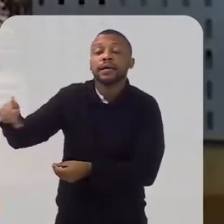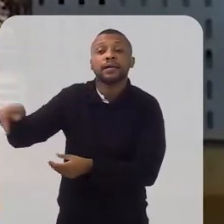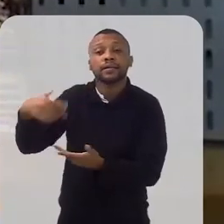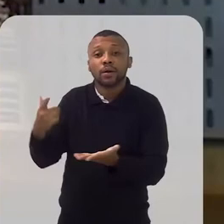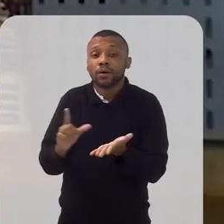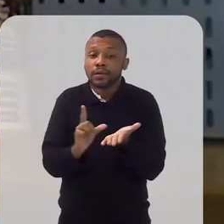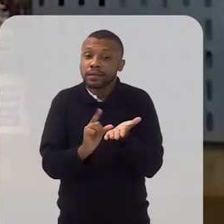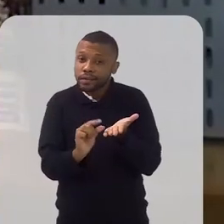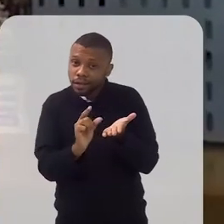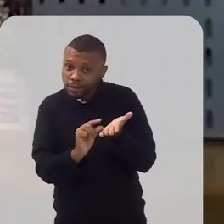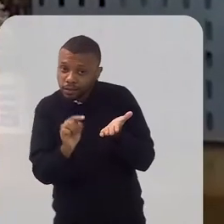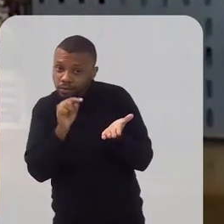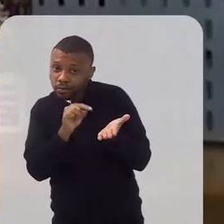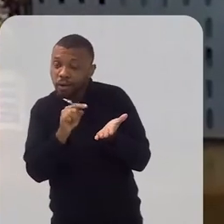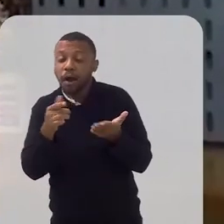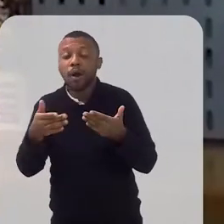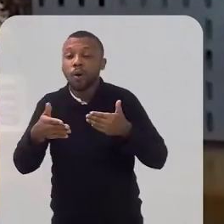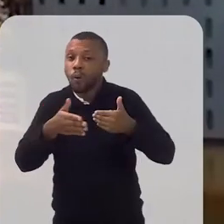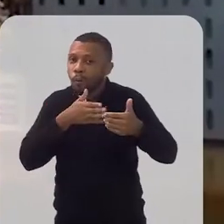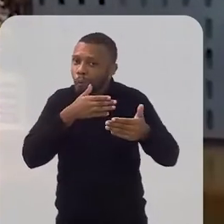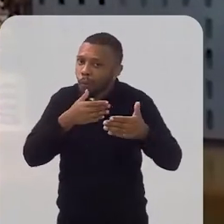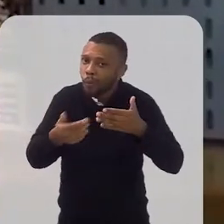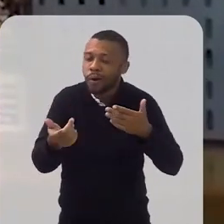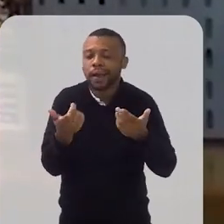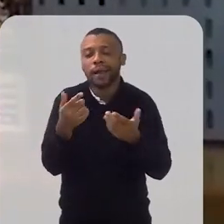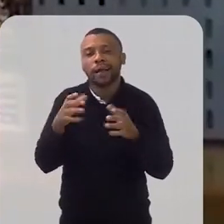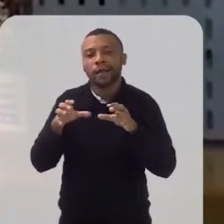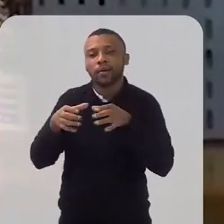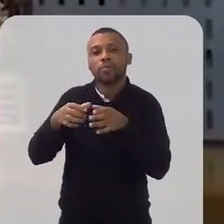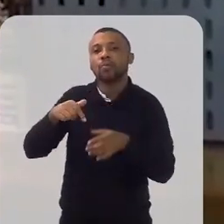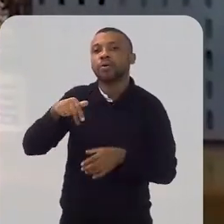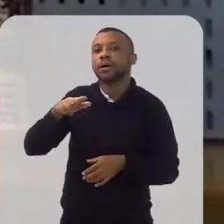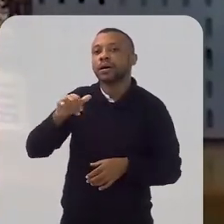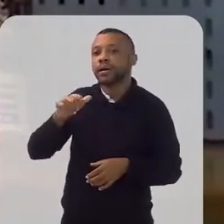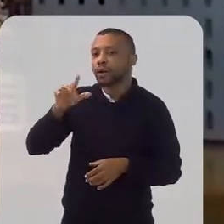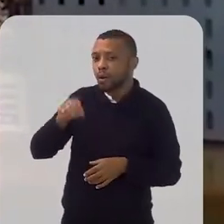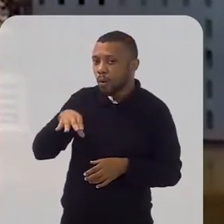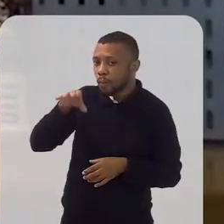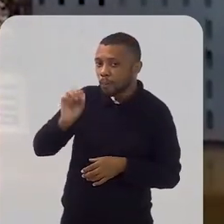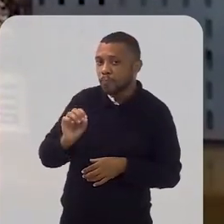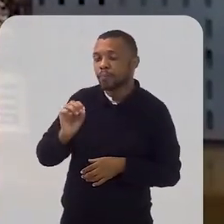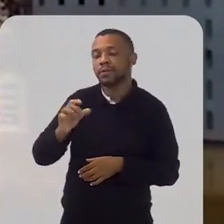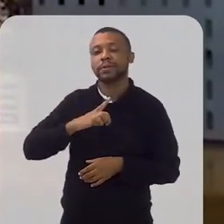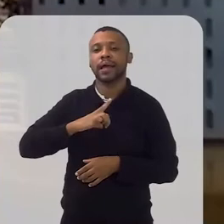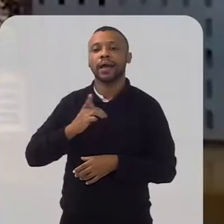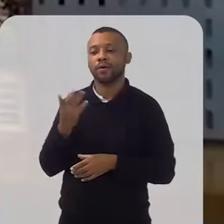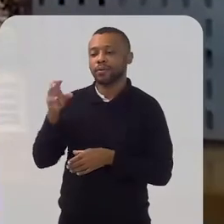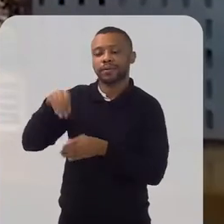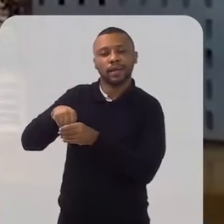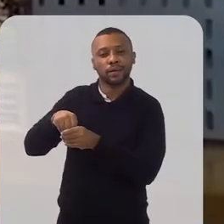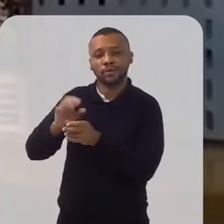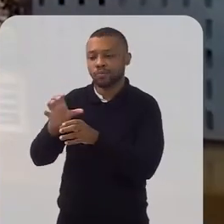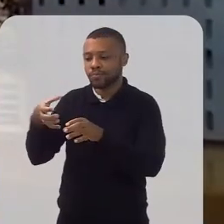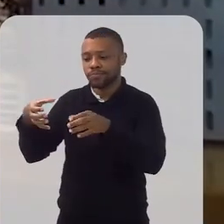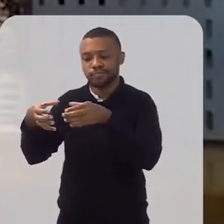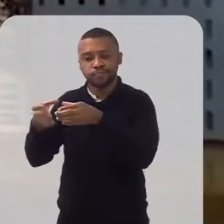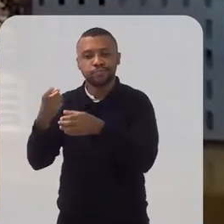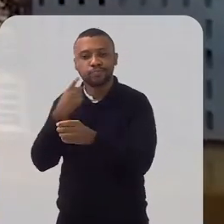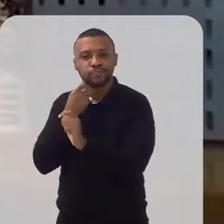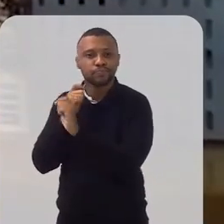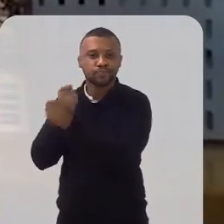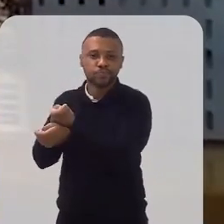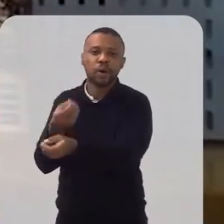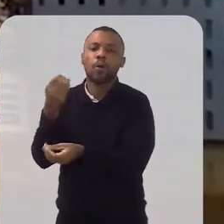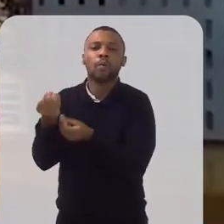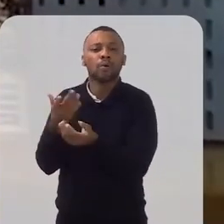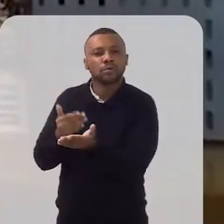um ativo para qualquer município que tem um quilombo hoje, uma colônia de pescador. Acho que esse é o passo número um. O passo dois é como é que a gente começa a montar